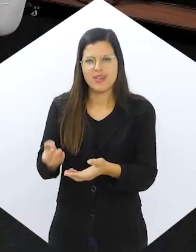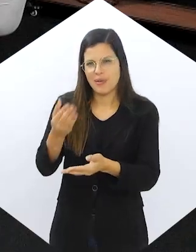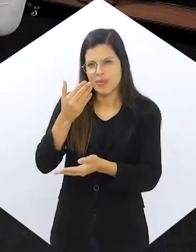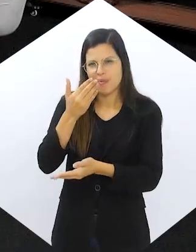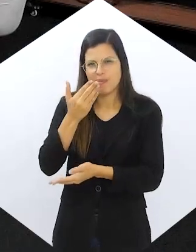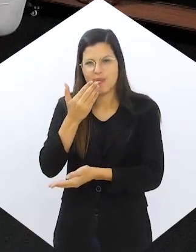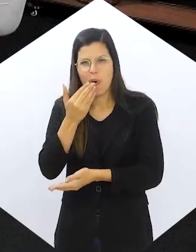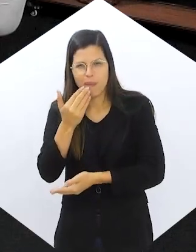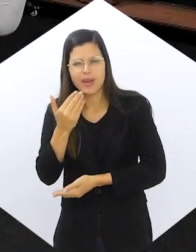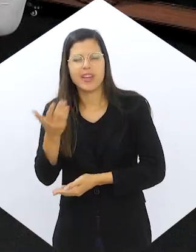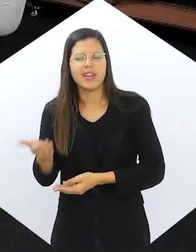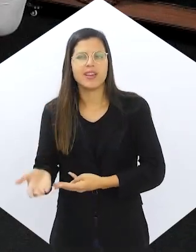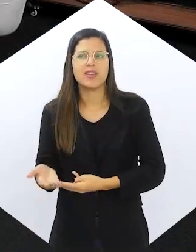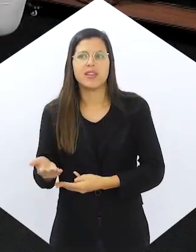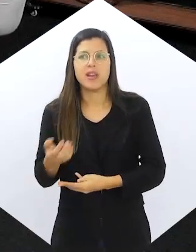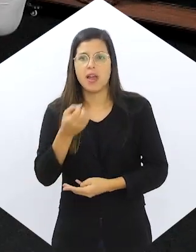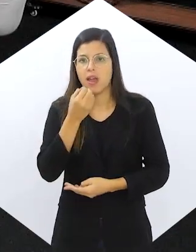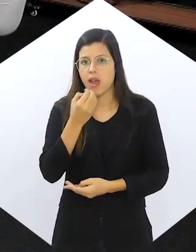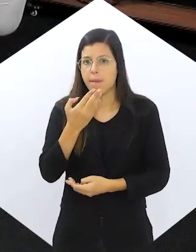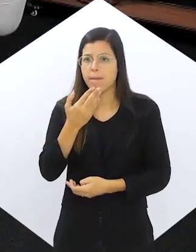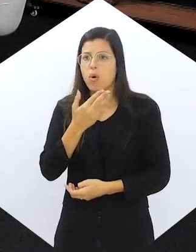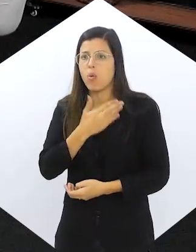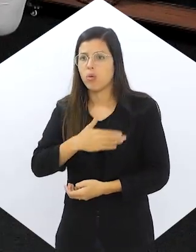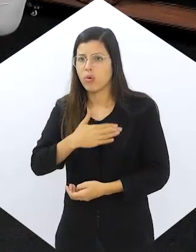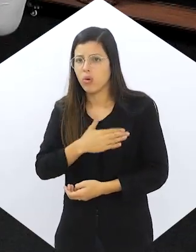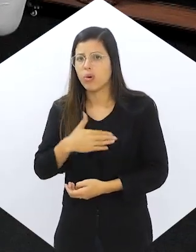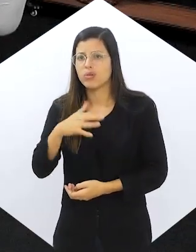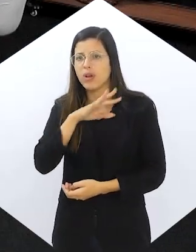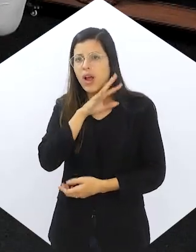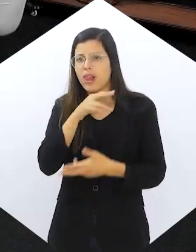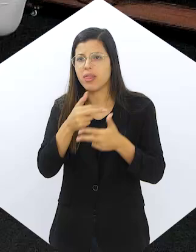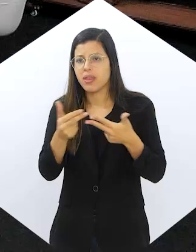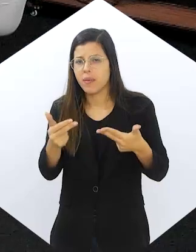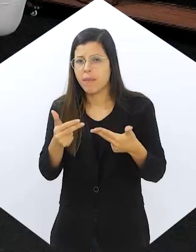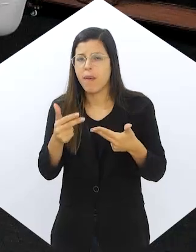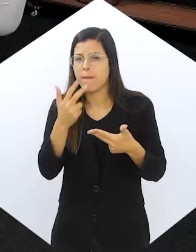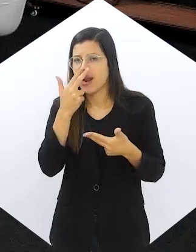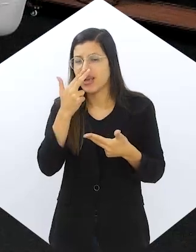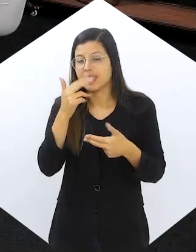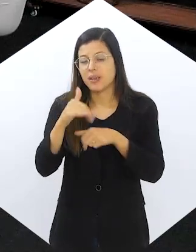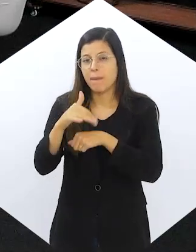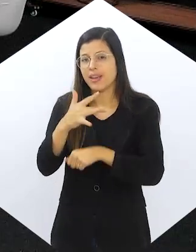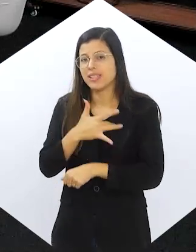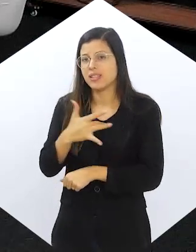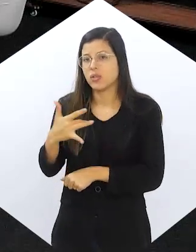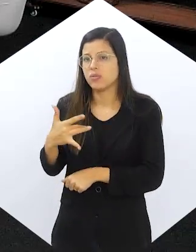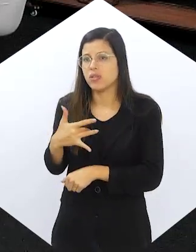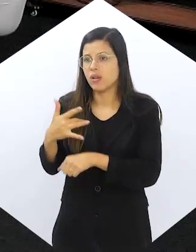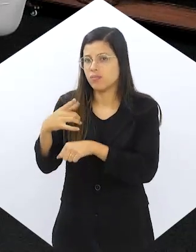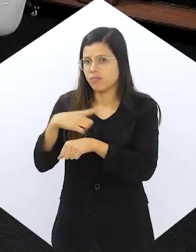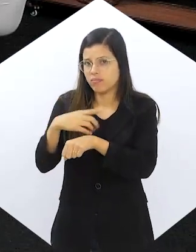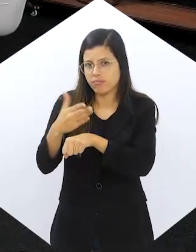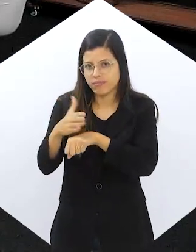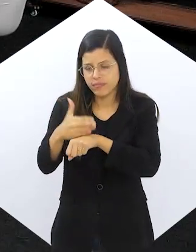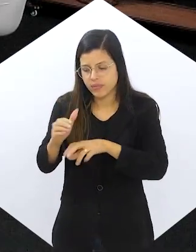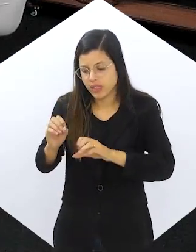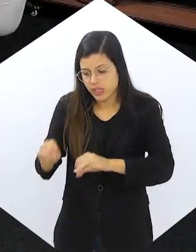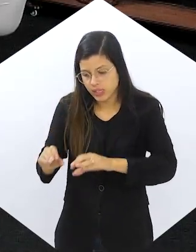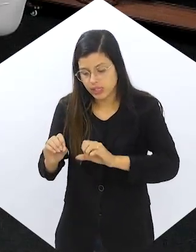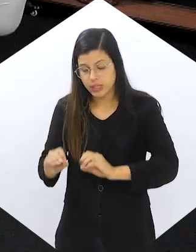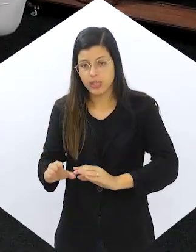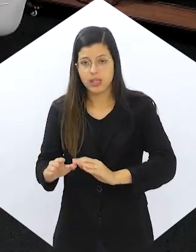como não se fosse ruim uma pro brincadeira, animal. não, o animal É bom gosta. mesmo, assim, o animal ele é mais saudável quando ele é adestrado, quando ele ele